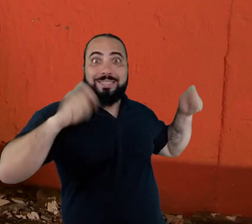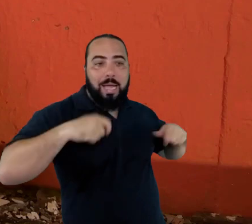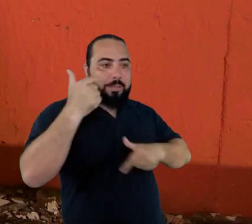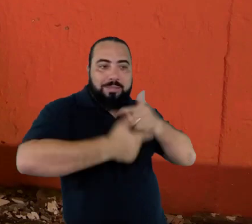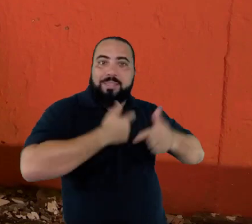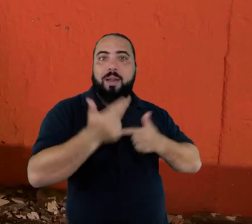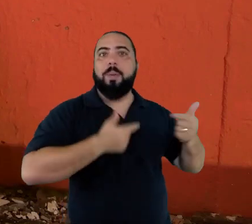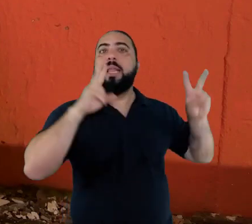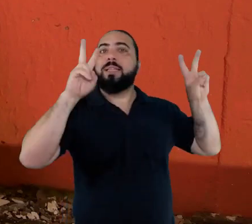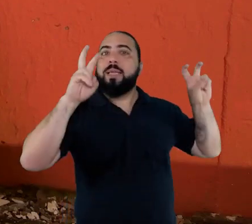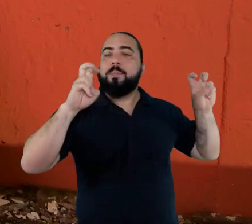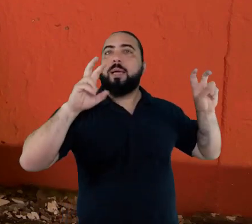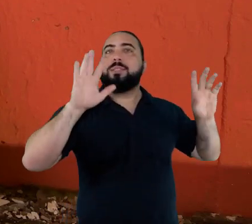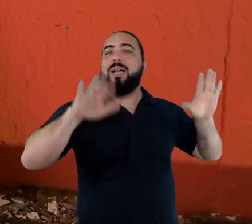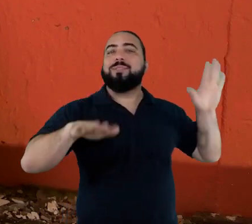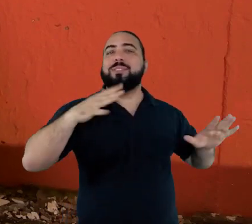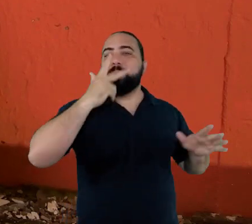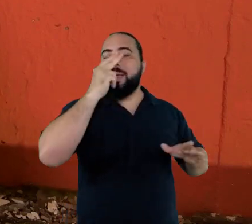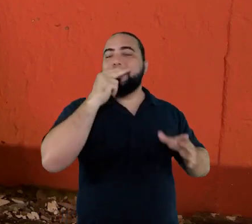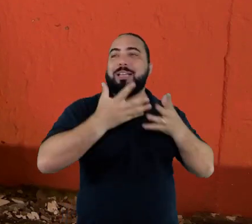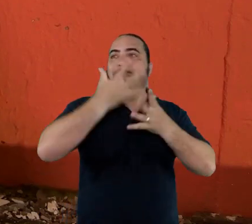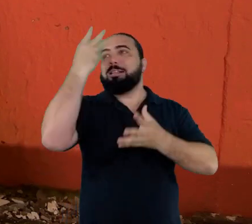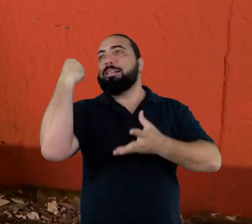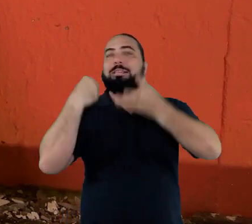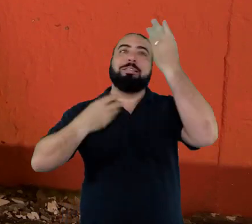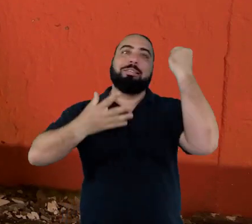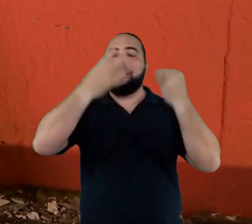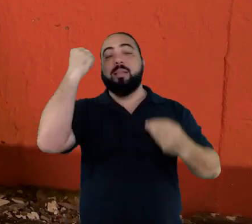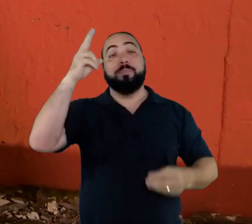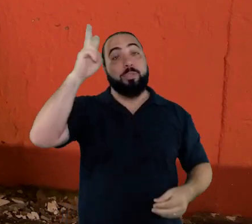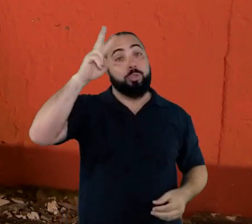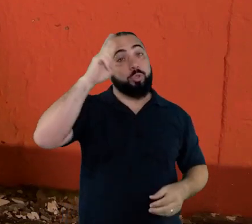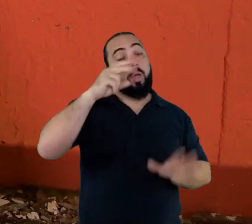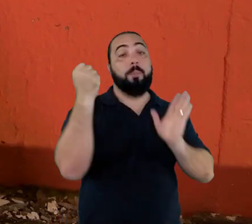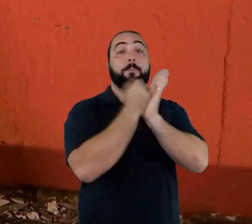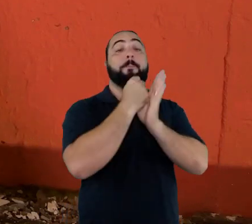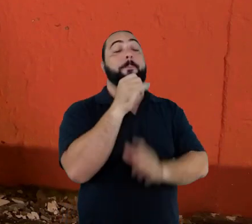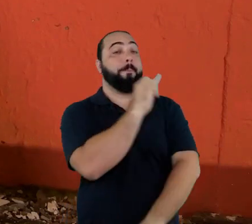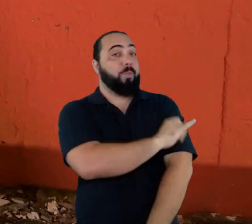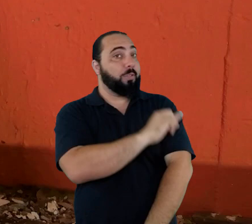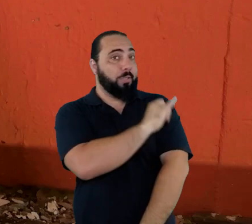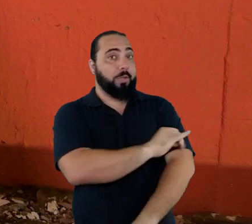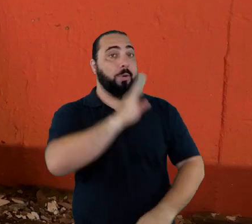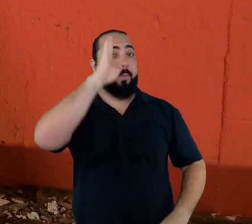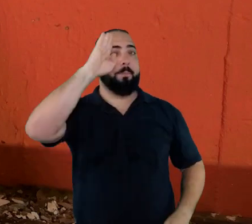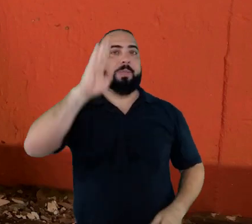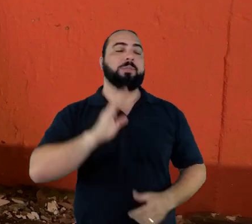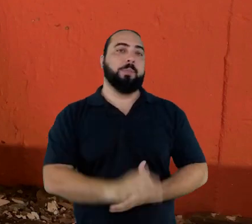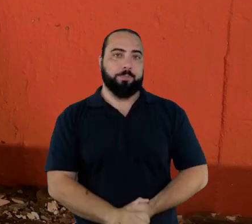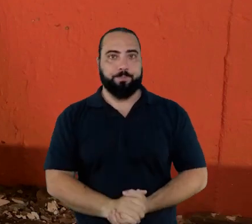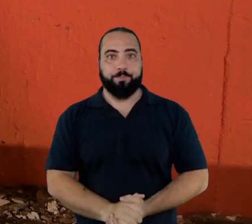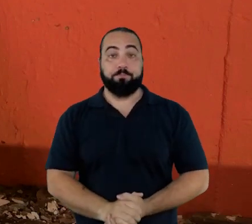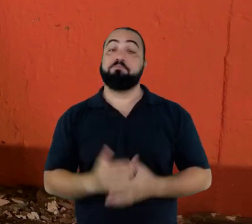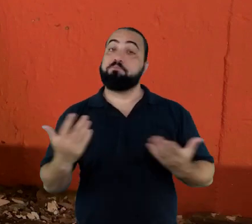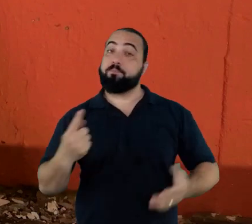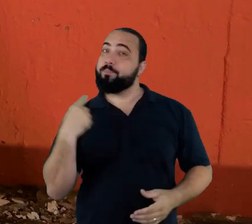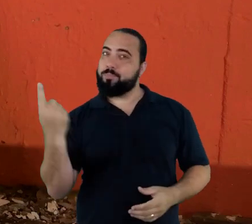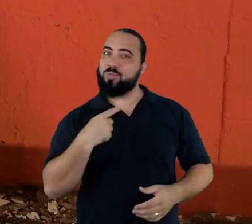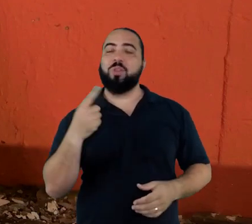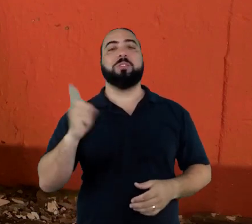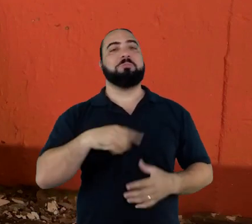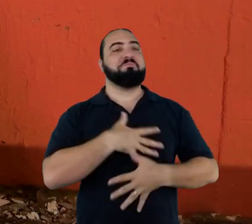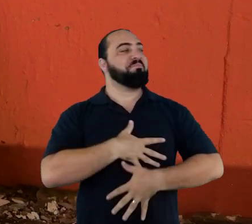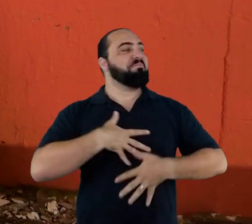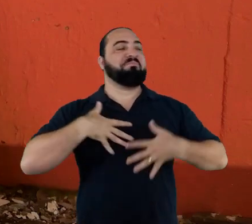valorizar temáticas esquecidas da nossa história, né, da história do Rio de Janeiro, principalmente. João está sentado no meio-fio de uma calçada. Para nós